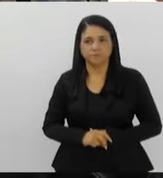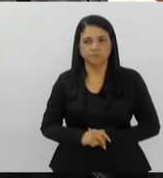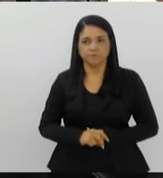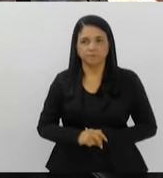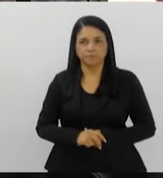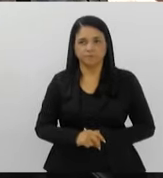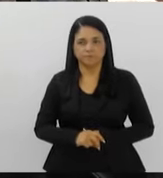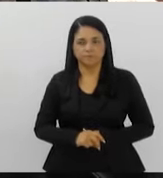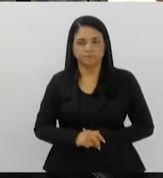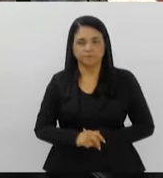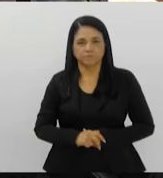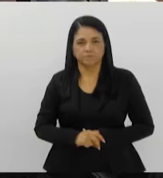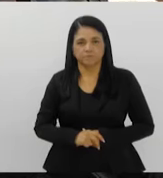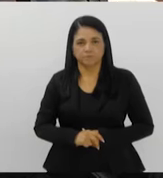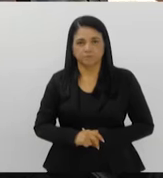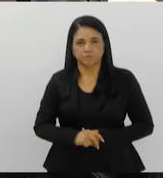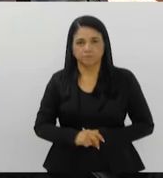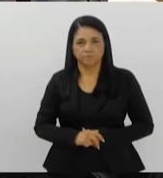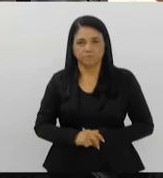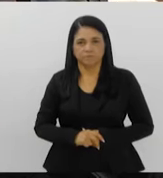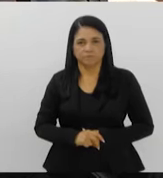Marta e Célia.